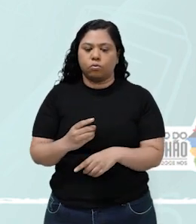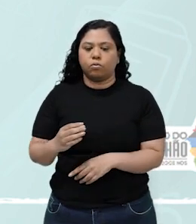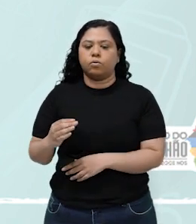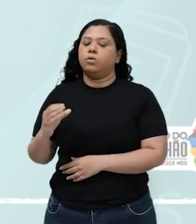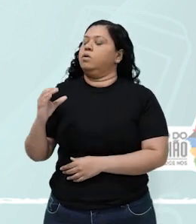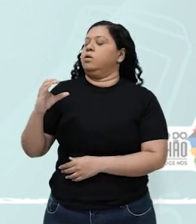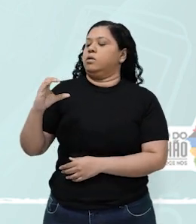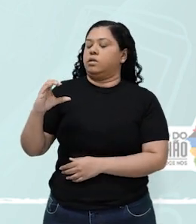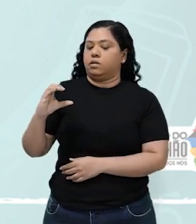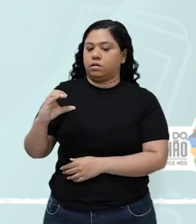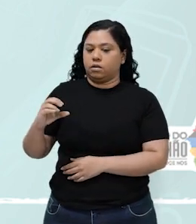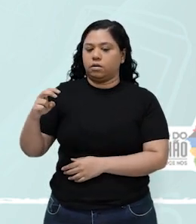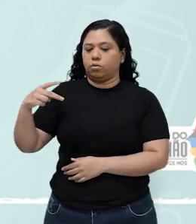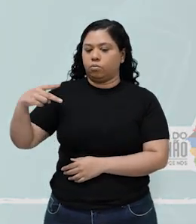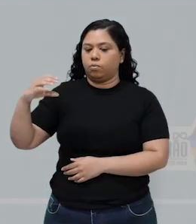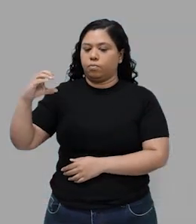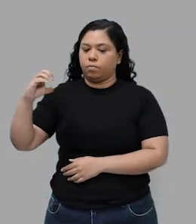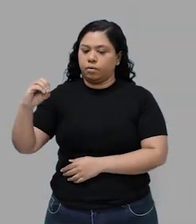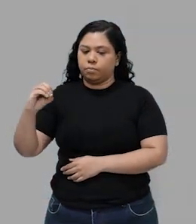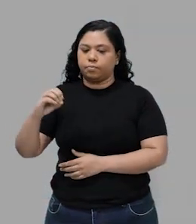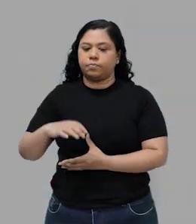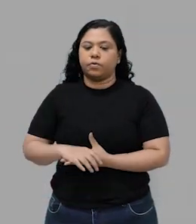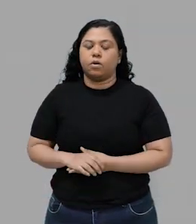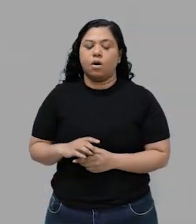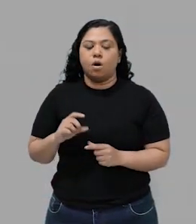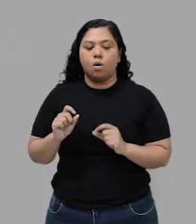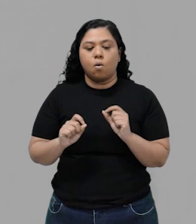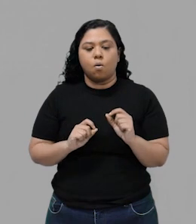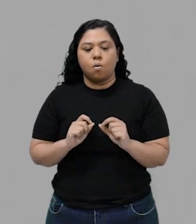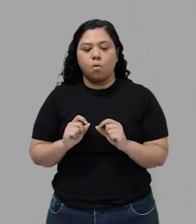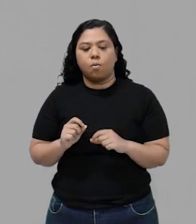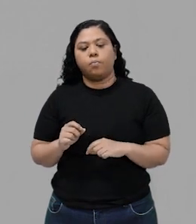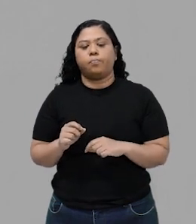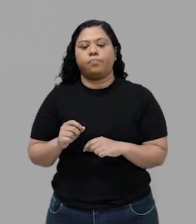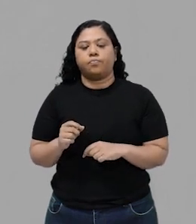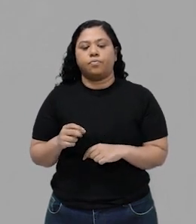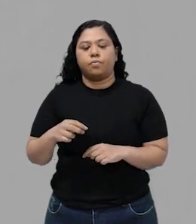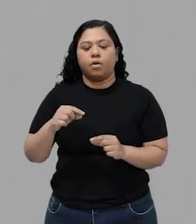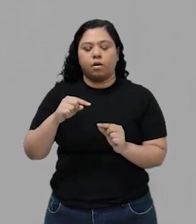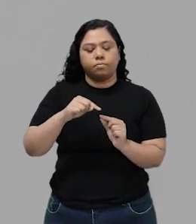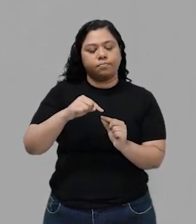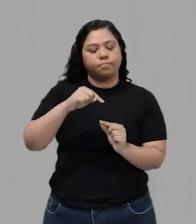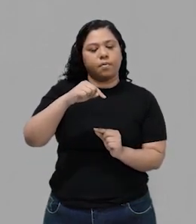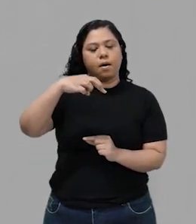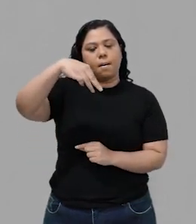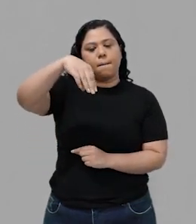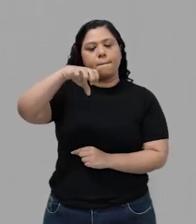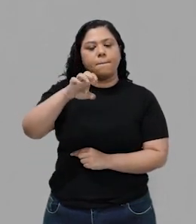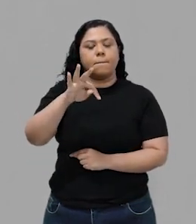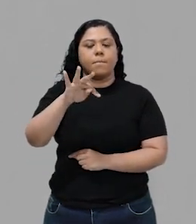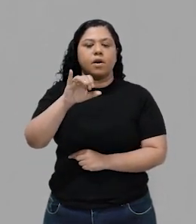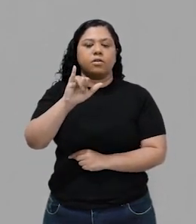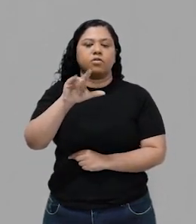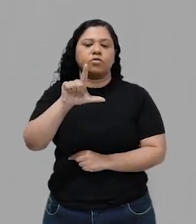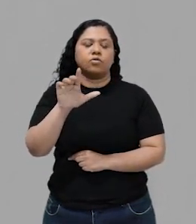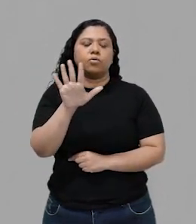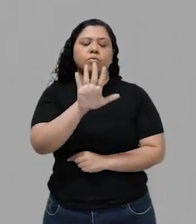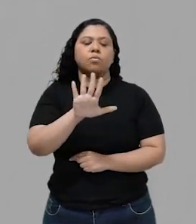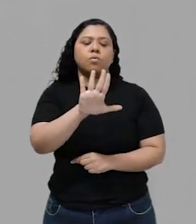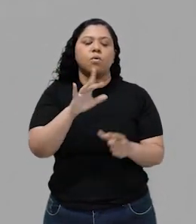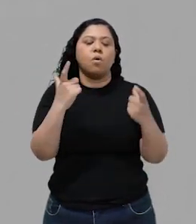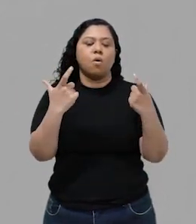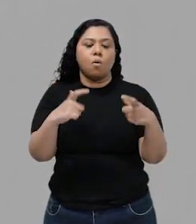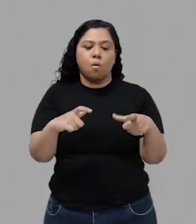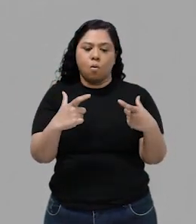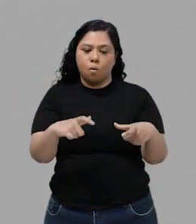Né? Nesse caso, a ramificação, como eu destaquei para vocês, é o grupo metil. Né? E onde o grupo metil se encontra, turma?